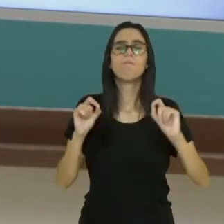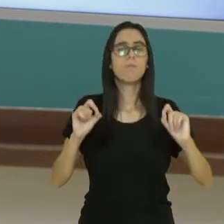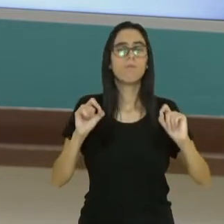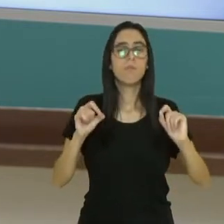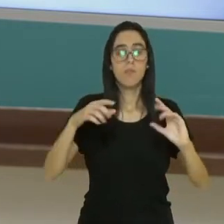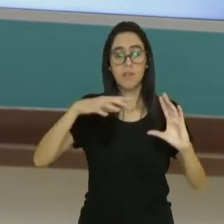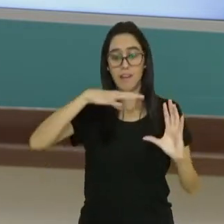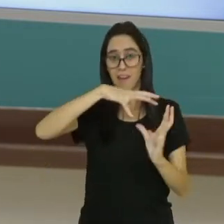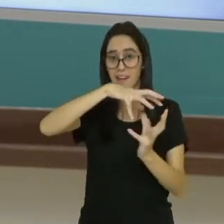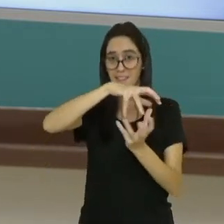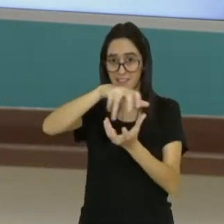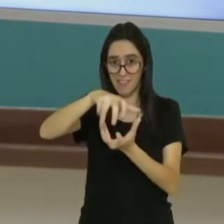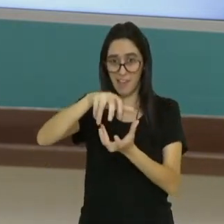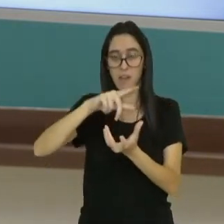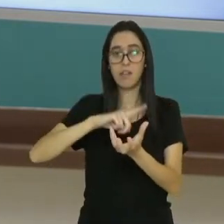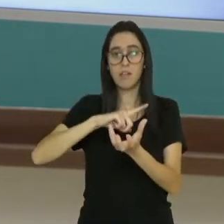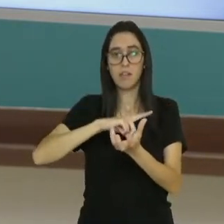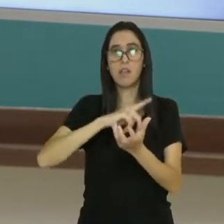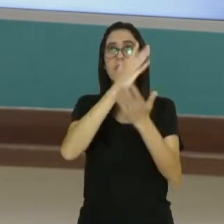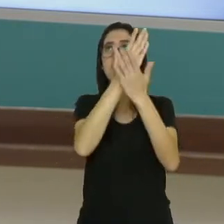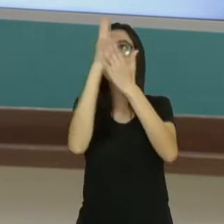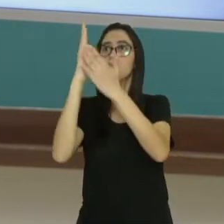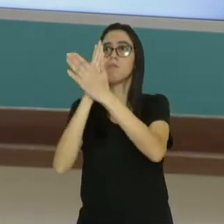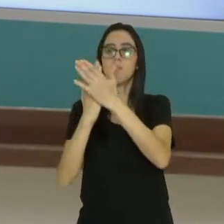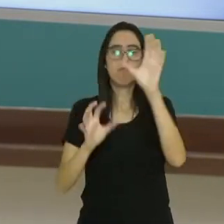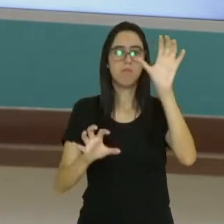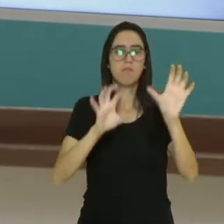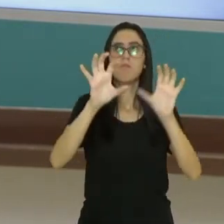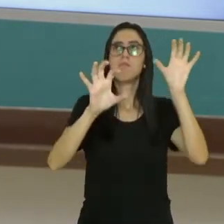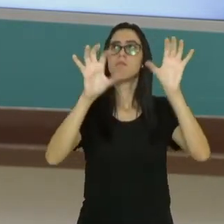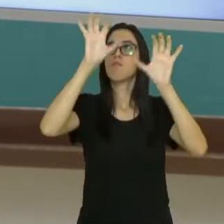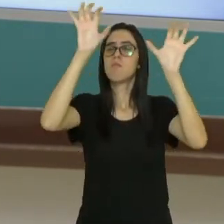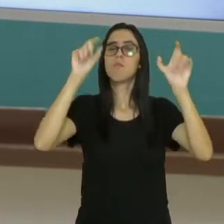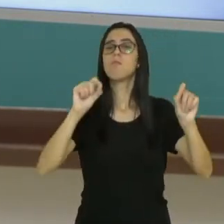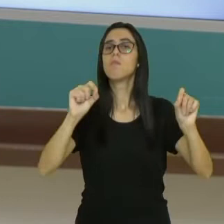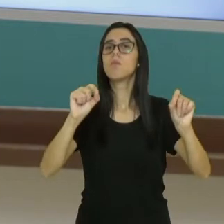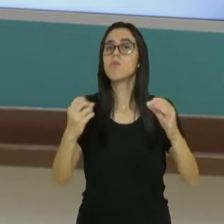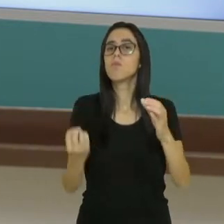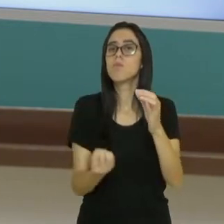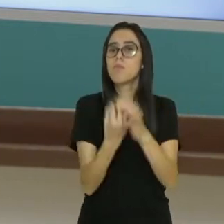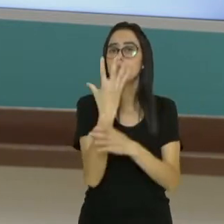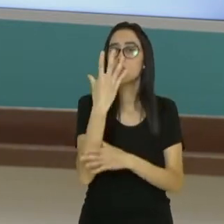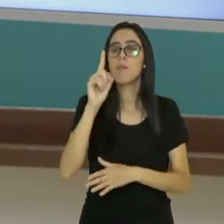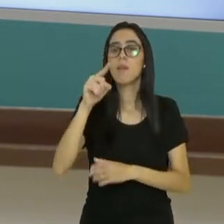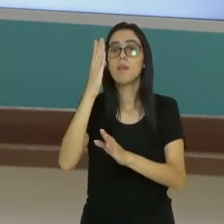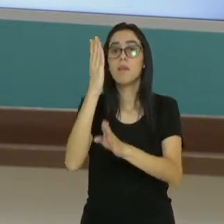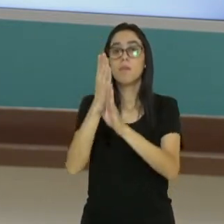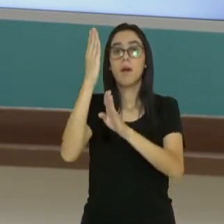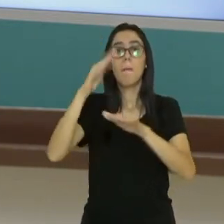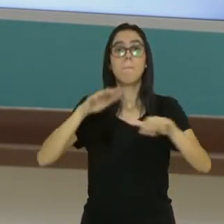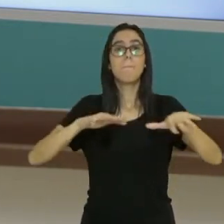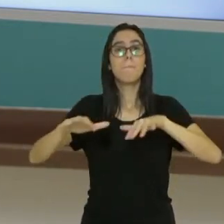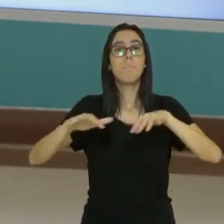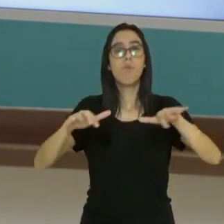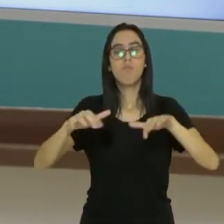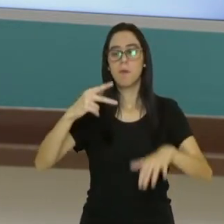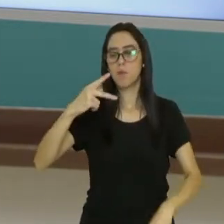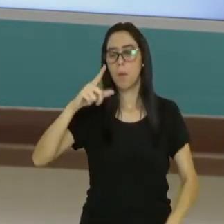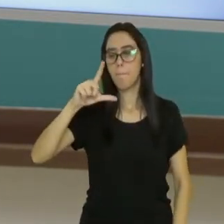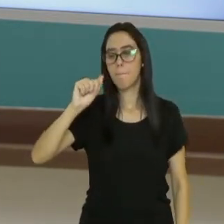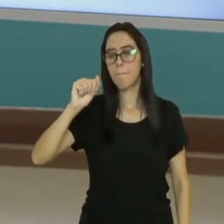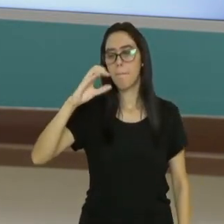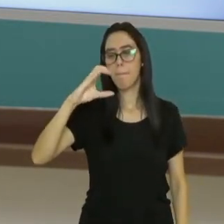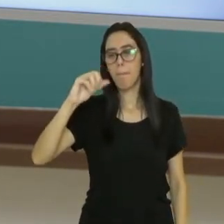Terra, ou a distribuição dos continentes na Terra, ela tem origem a partir do movimento das placas